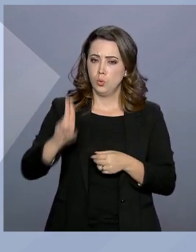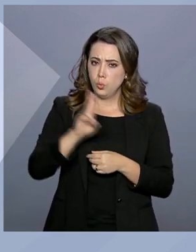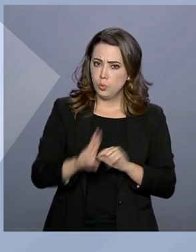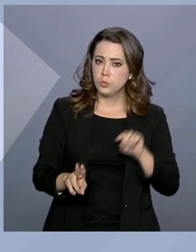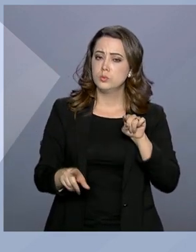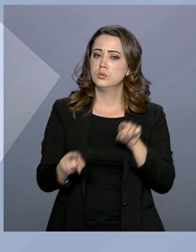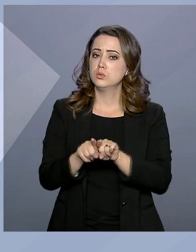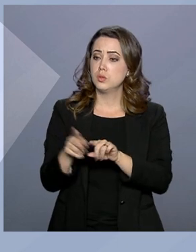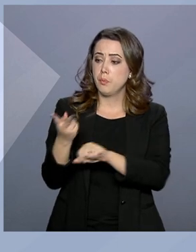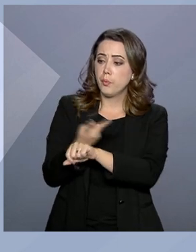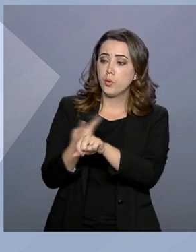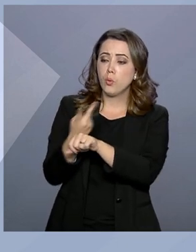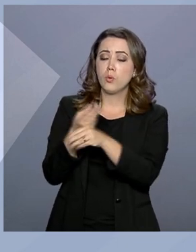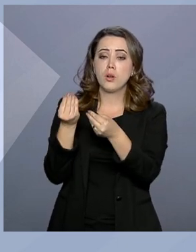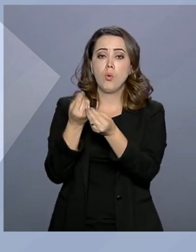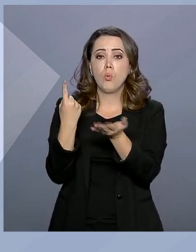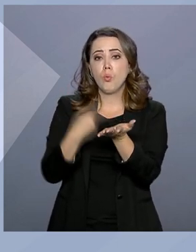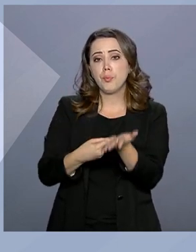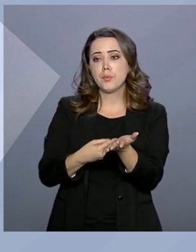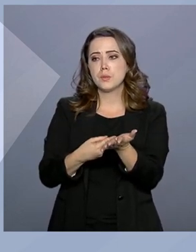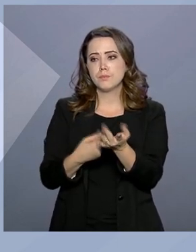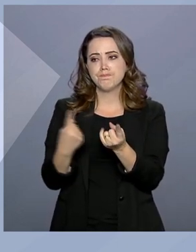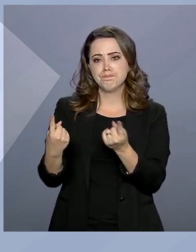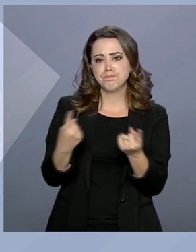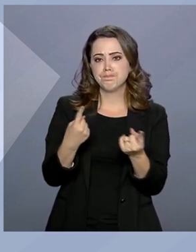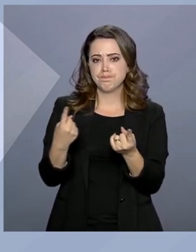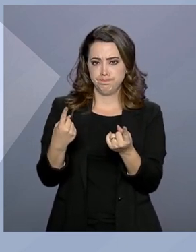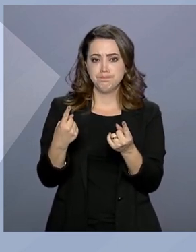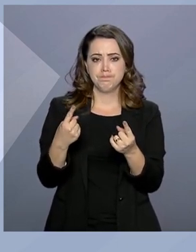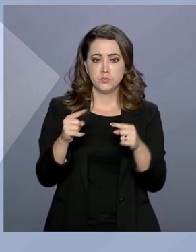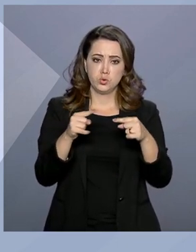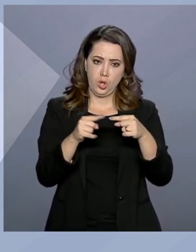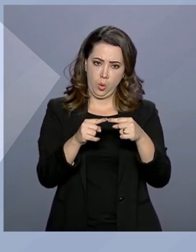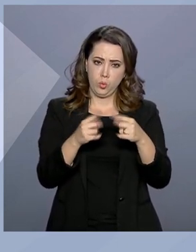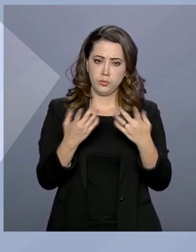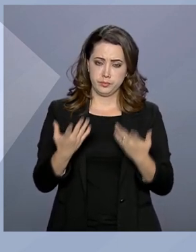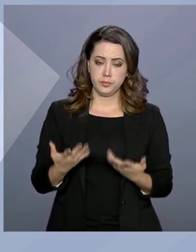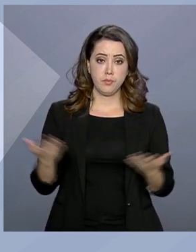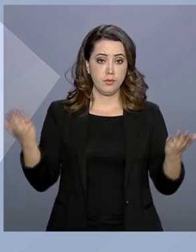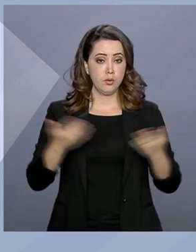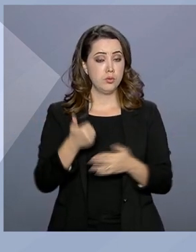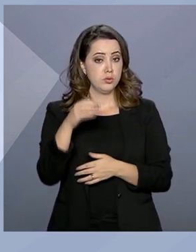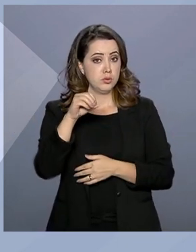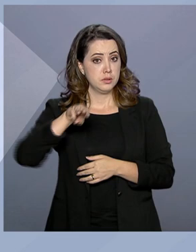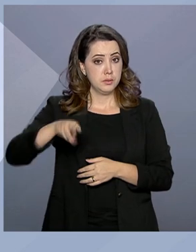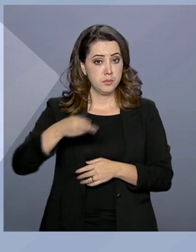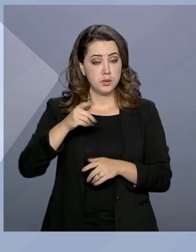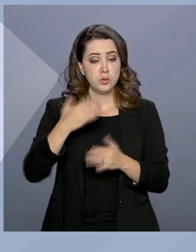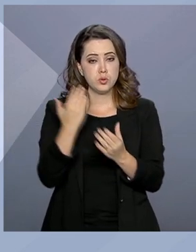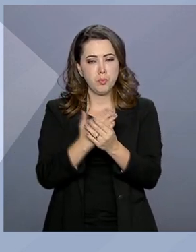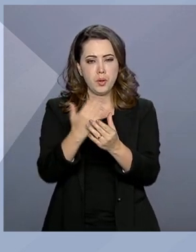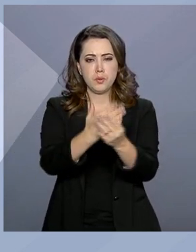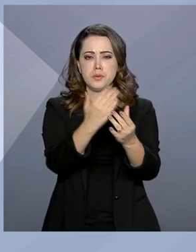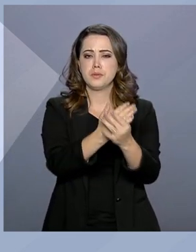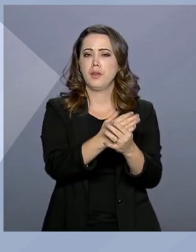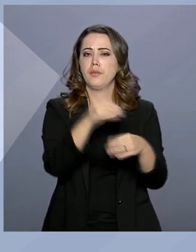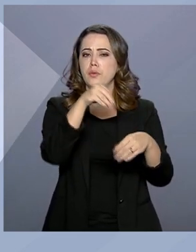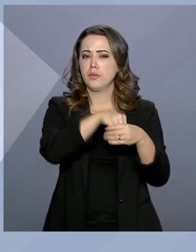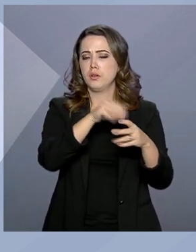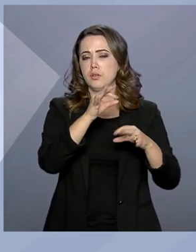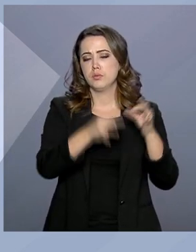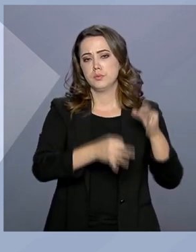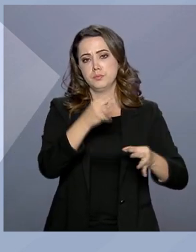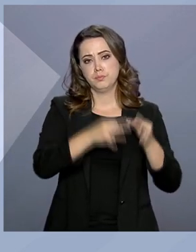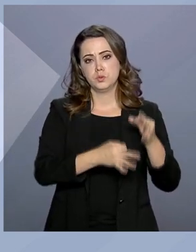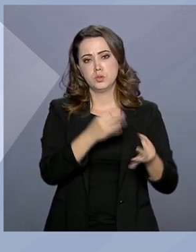busca de um acordo. Atualmente, 100 milhões de processos tramitam no Judiciário brasileiro. São processos que